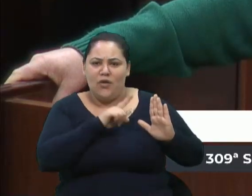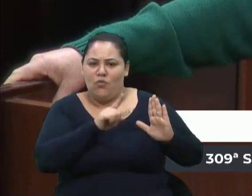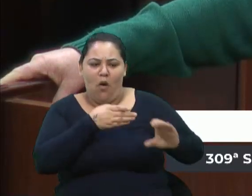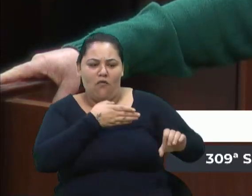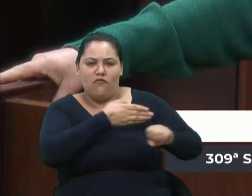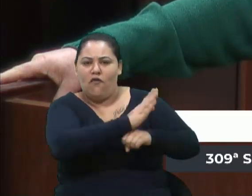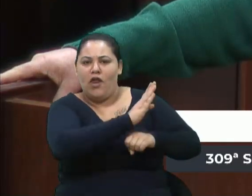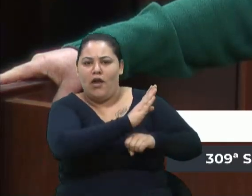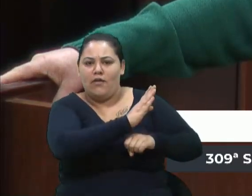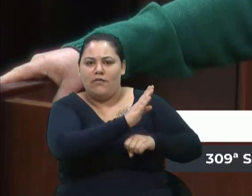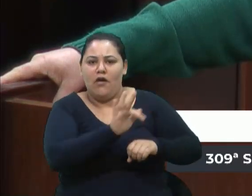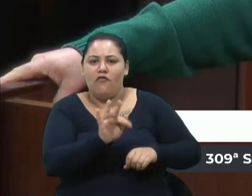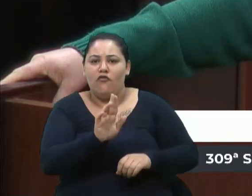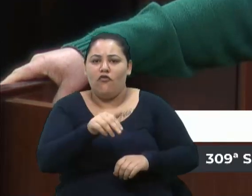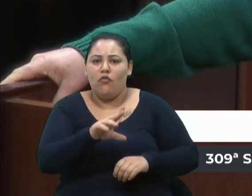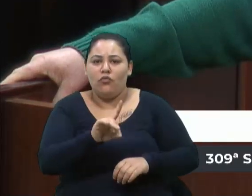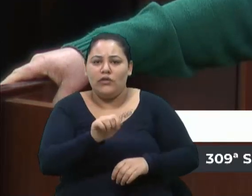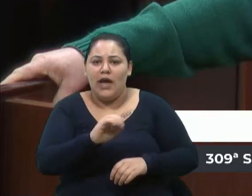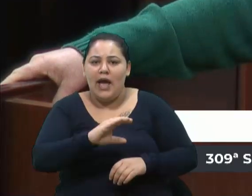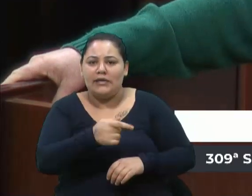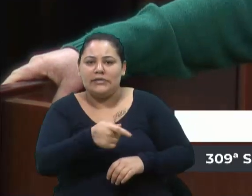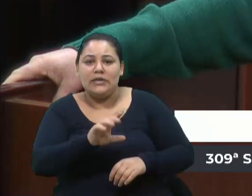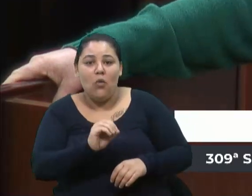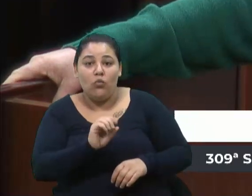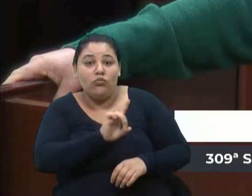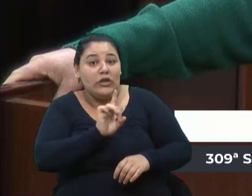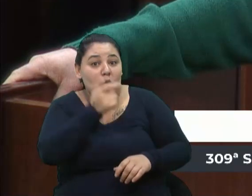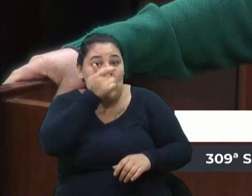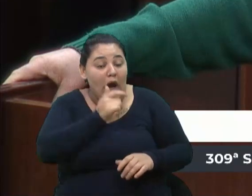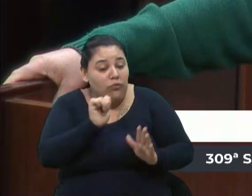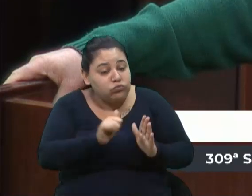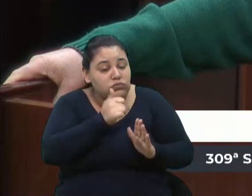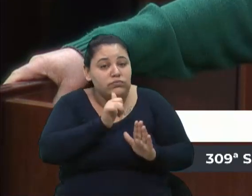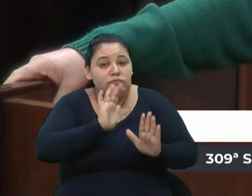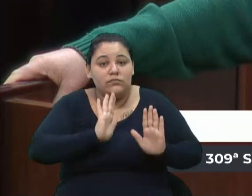Fundação acho que não é o mais apropriado